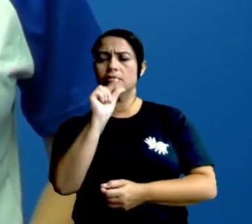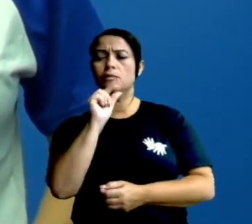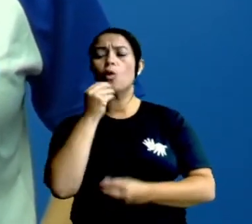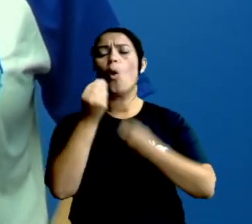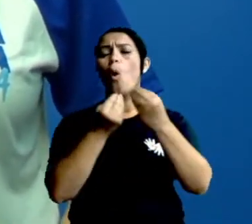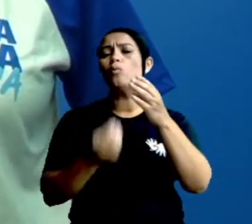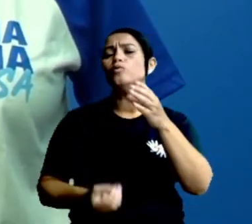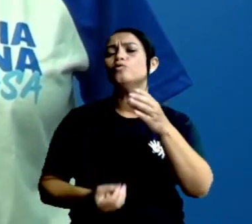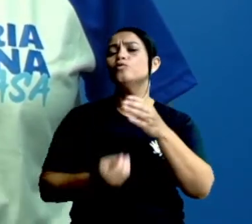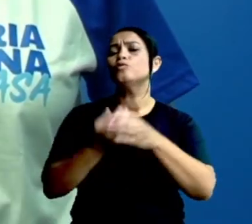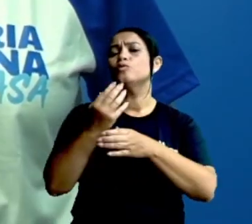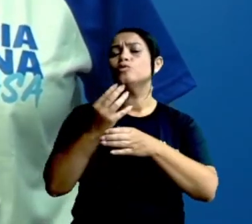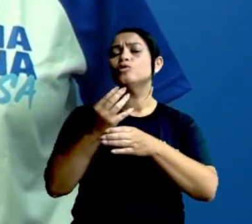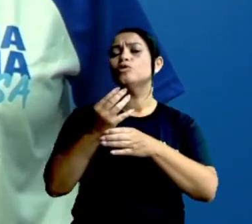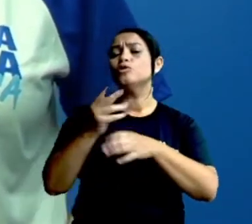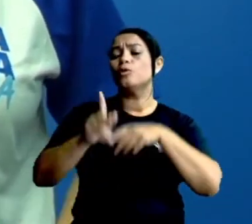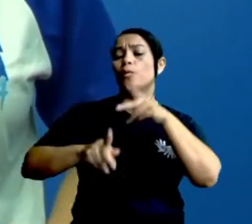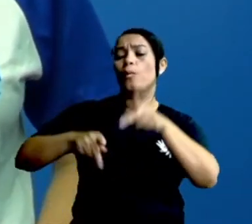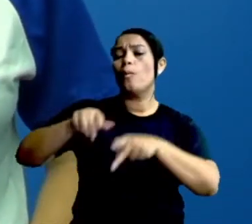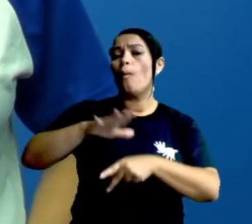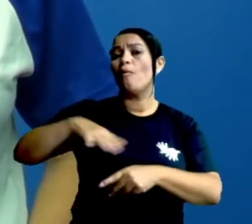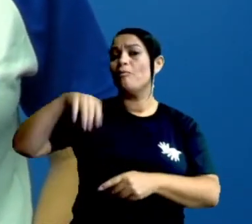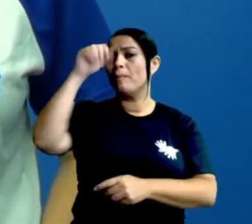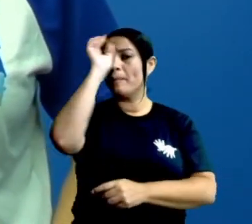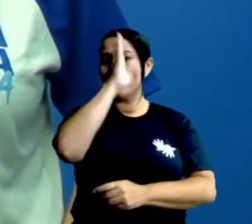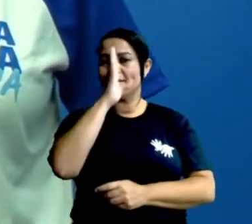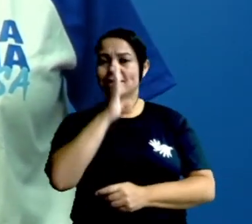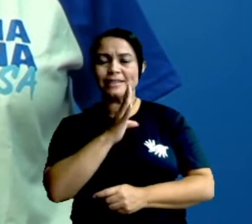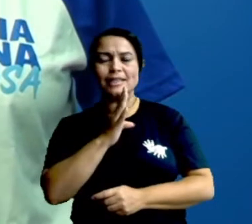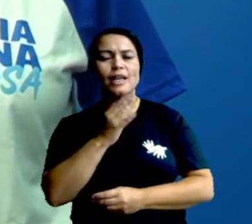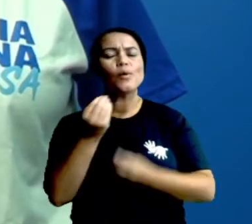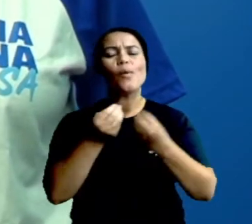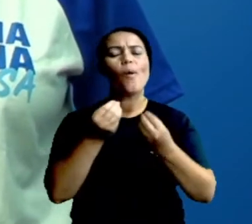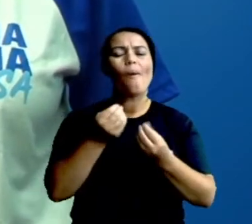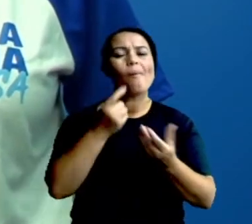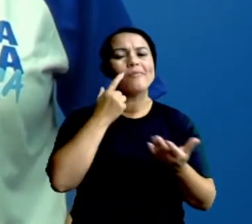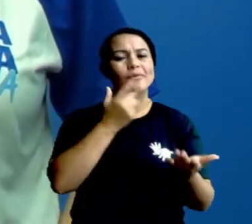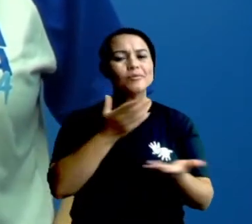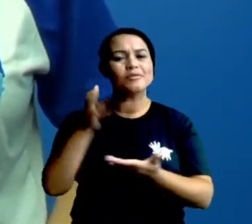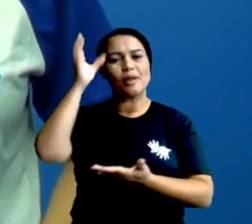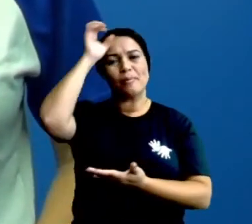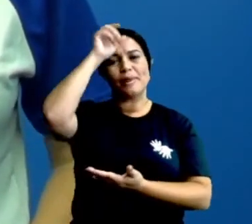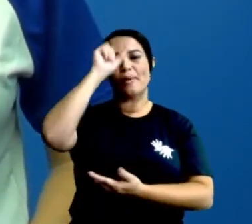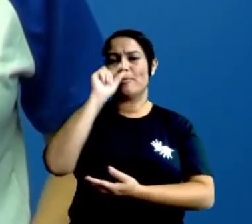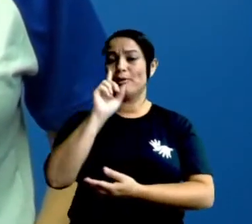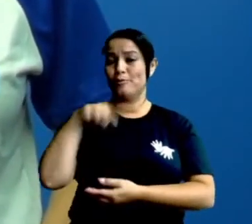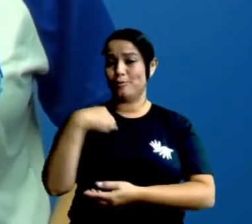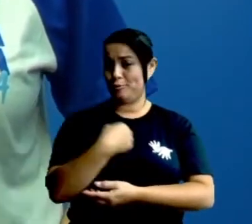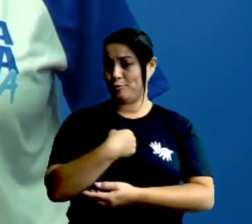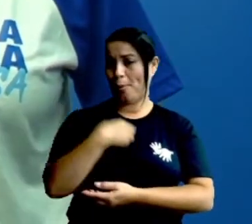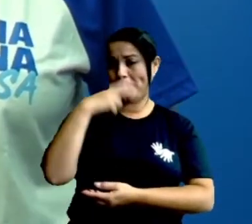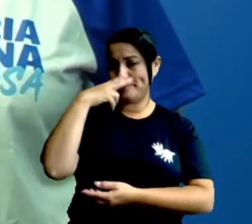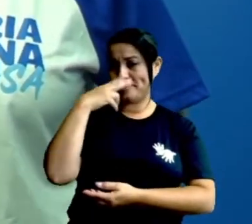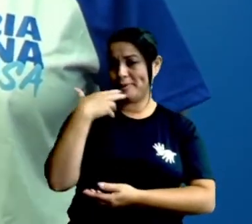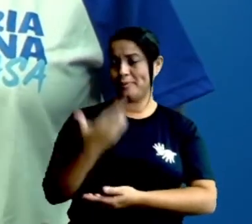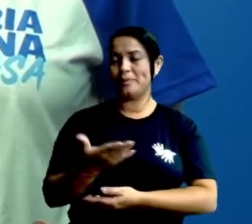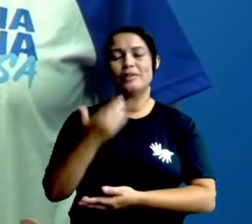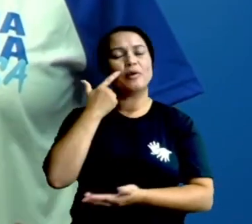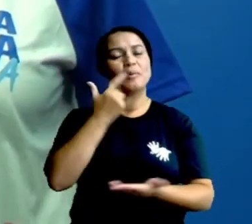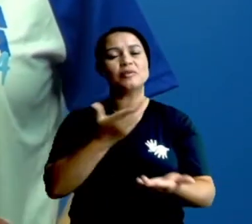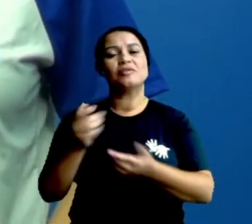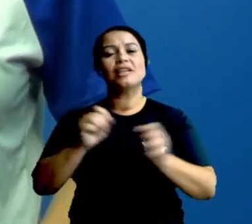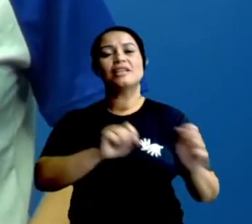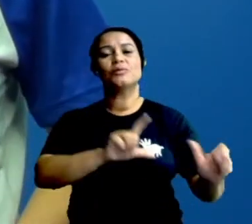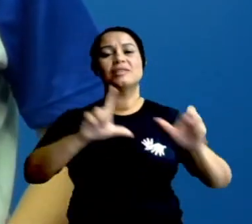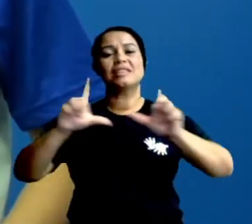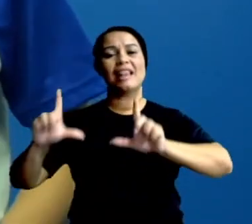foi a formação do povo brasileiro, né? Então, a gente vai aprender um pouquinho de nós mesmos. Então, acompanhe aqui